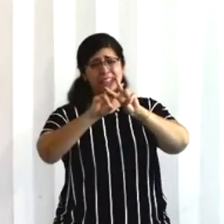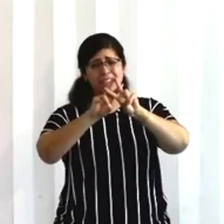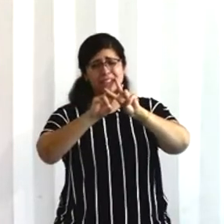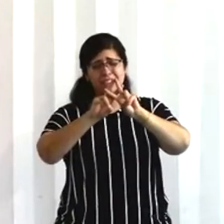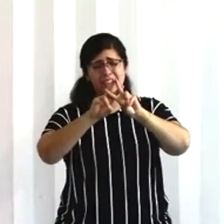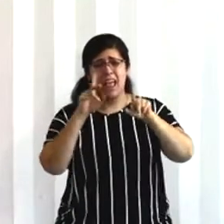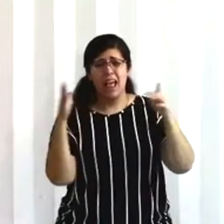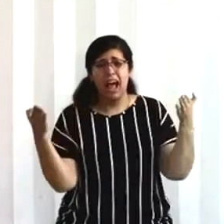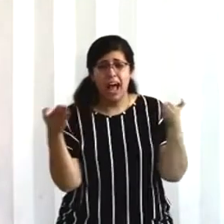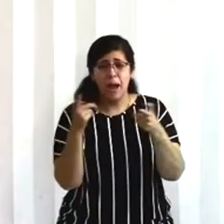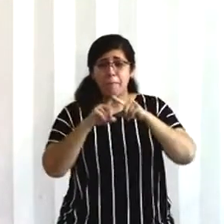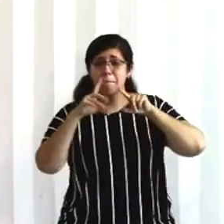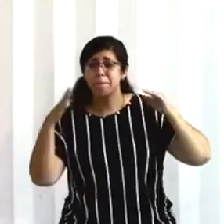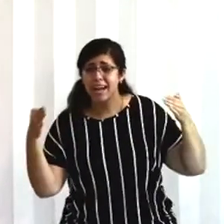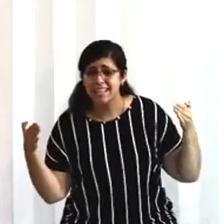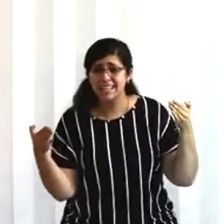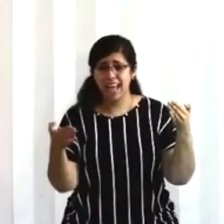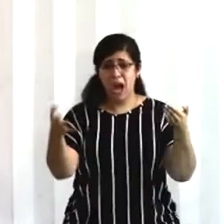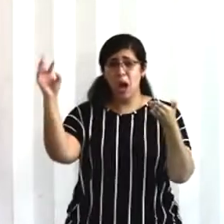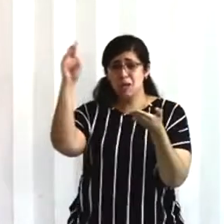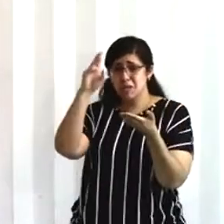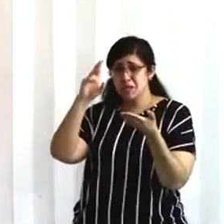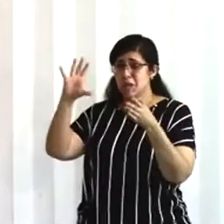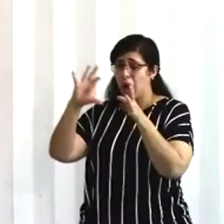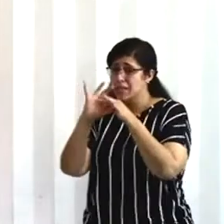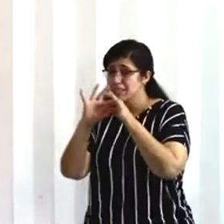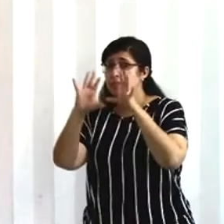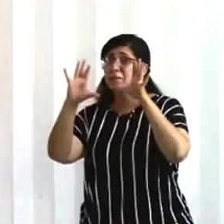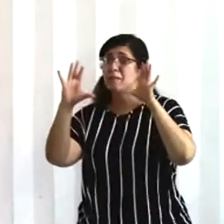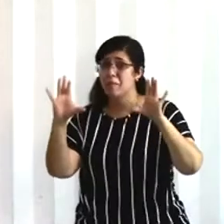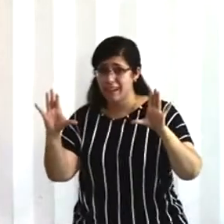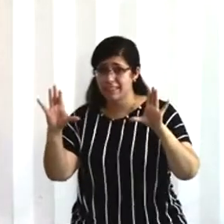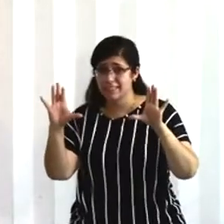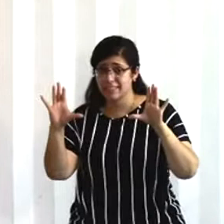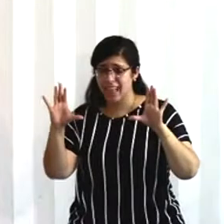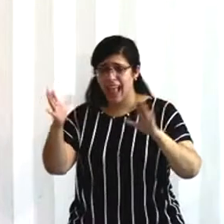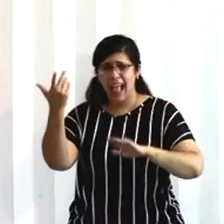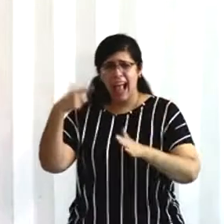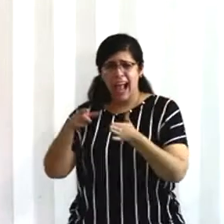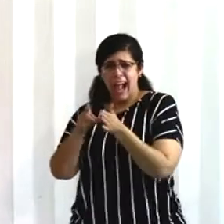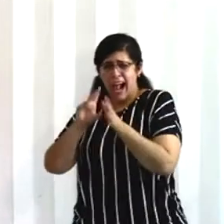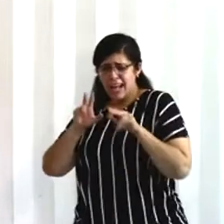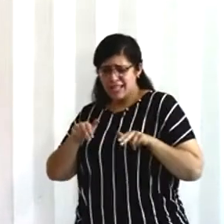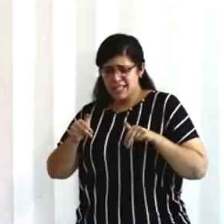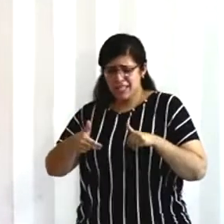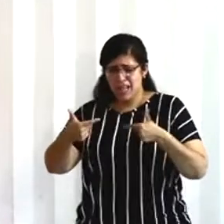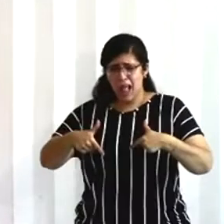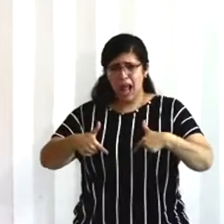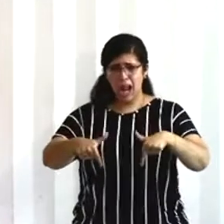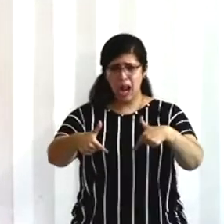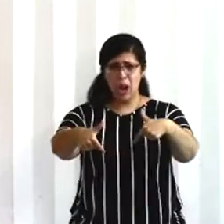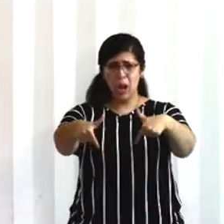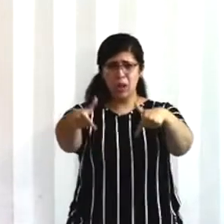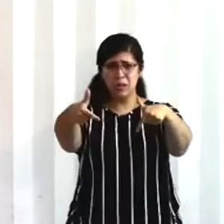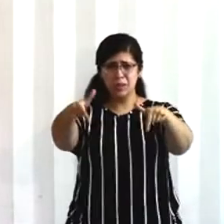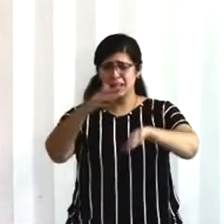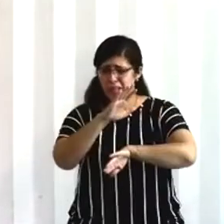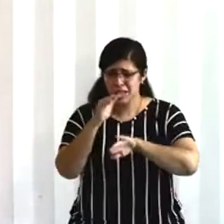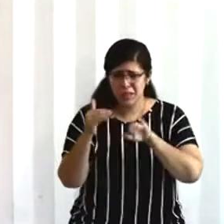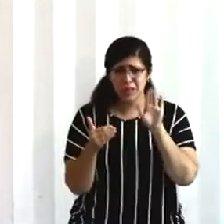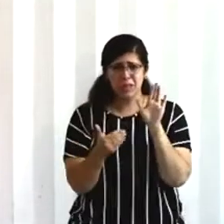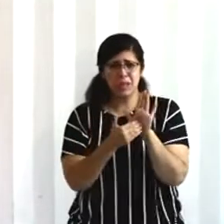midianitas. Porque toda bota com que anda o guerreiro no tumulto da batalha, e toda veste revolvida em sangue